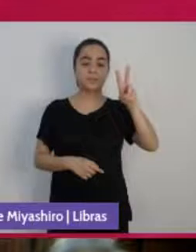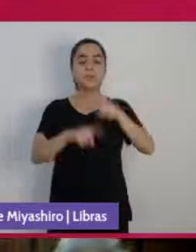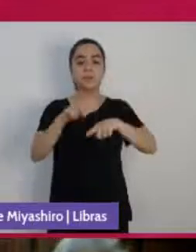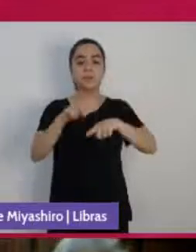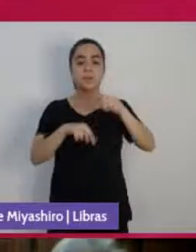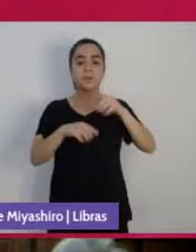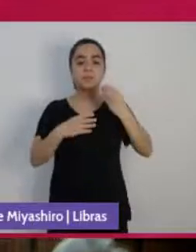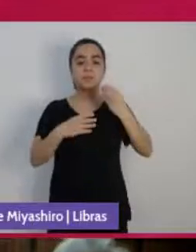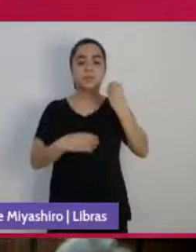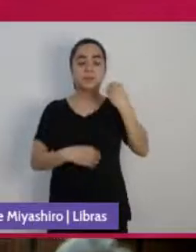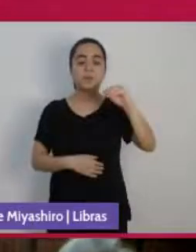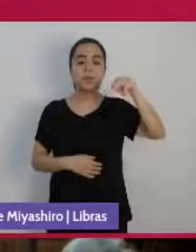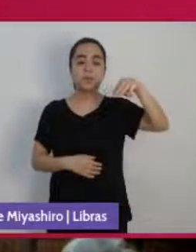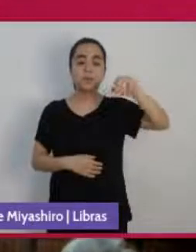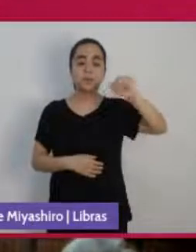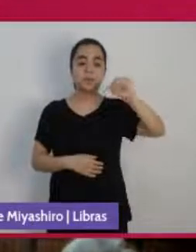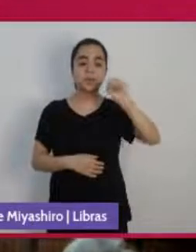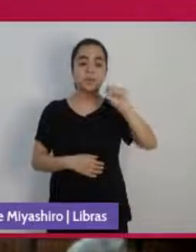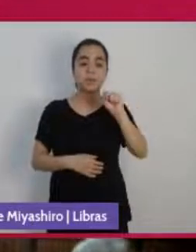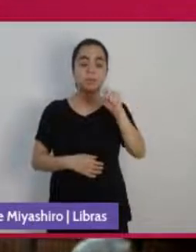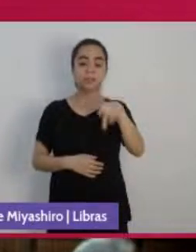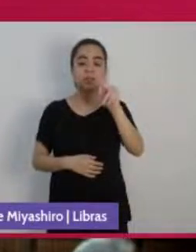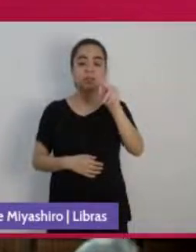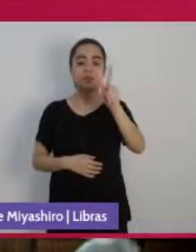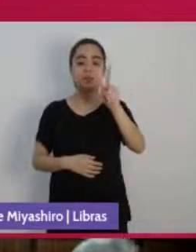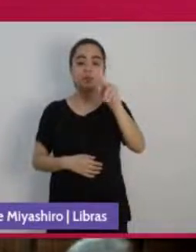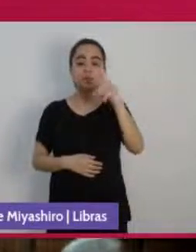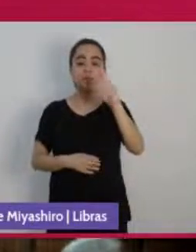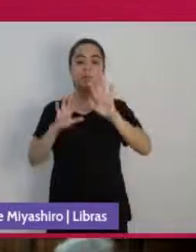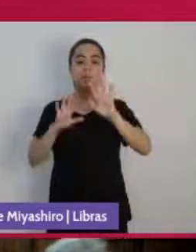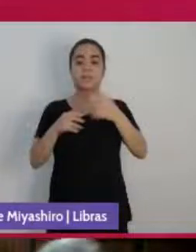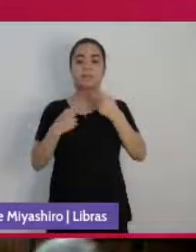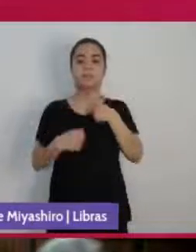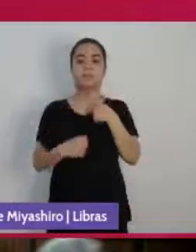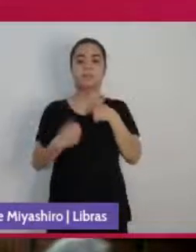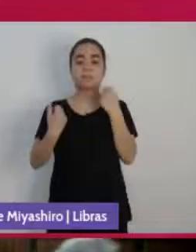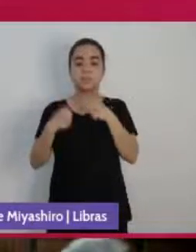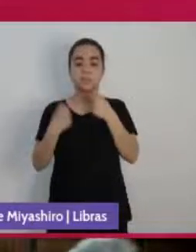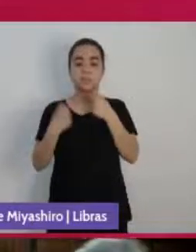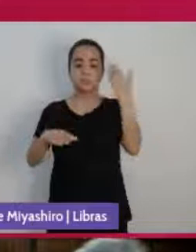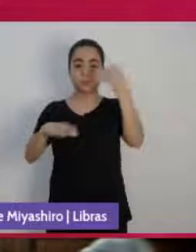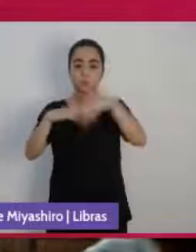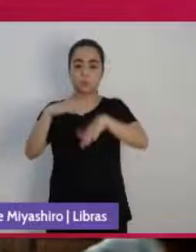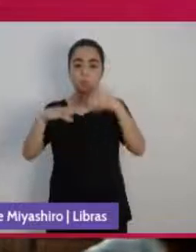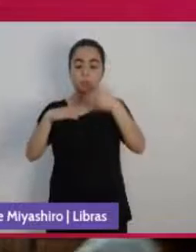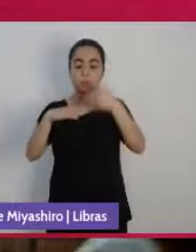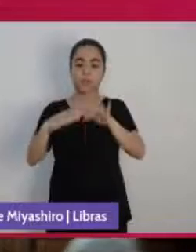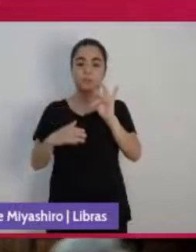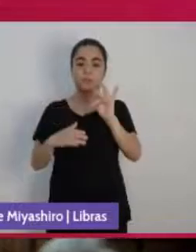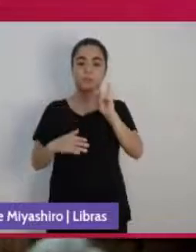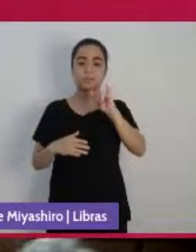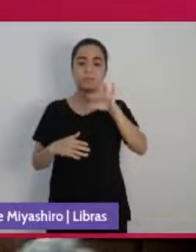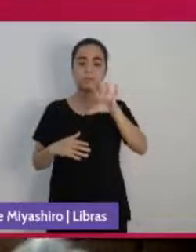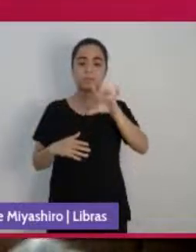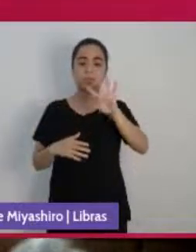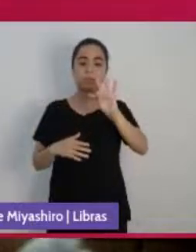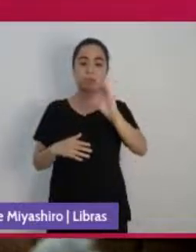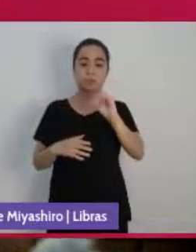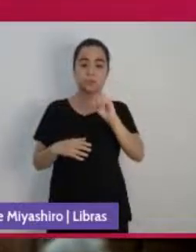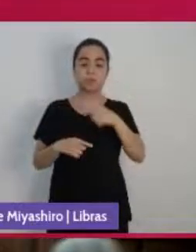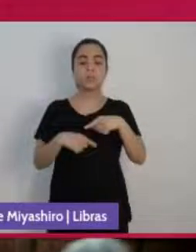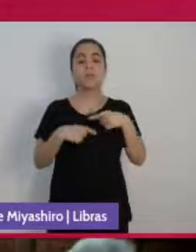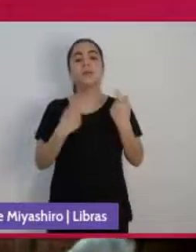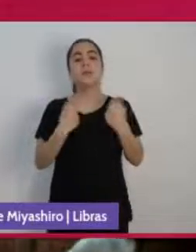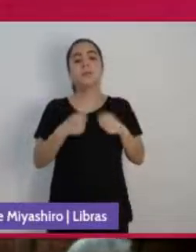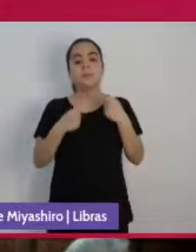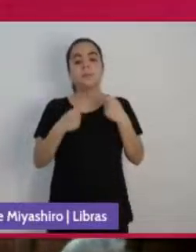KV, mas eu ainda preciso colocar filtro de ródio, molibdênio, então tem que saber se a mama é densa, se é